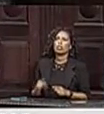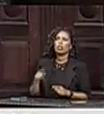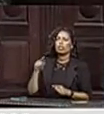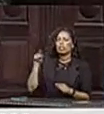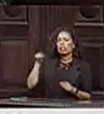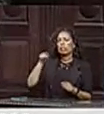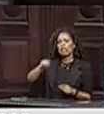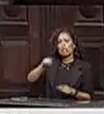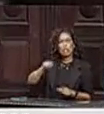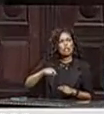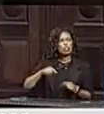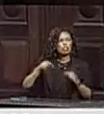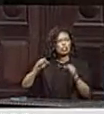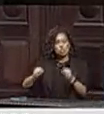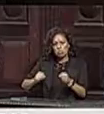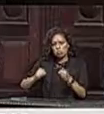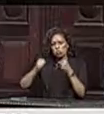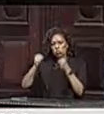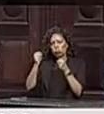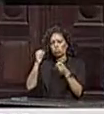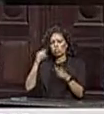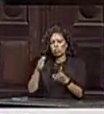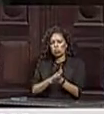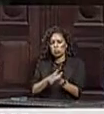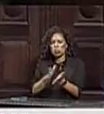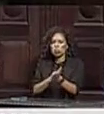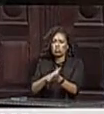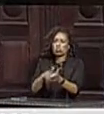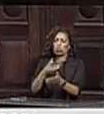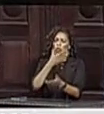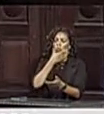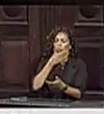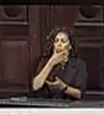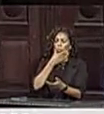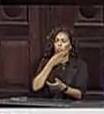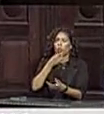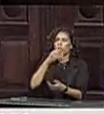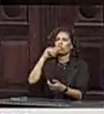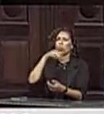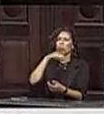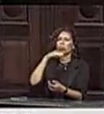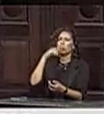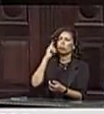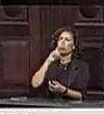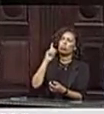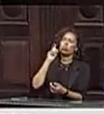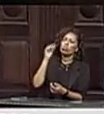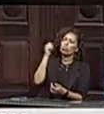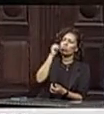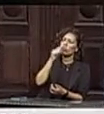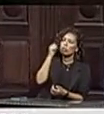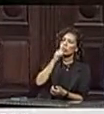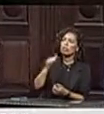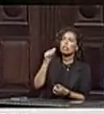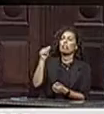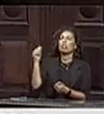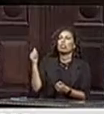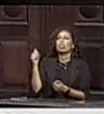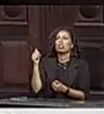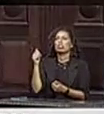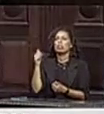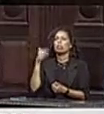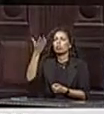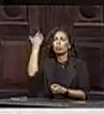mortos, torturados pelo regime pós-64, com a conquista da anistia.